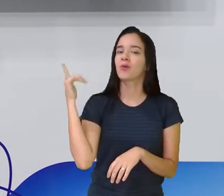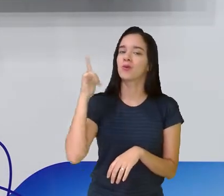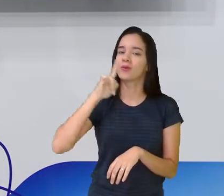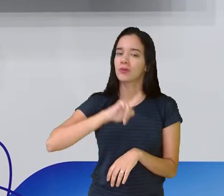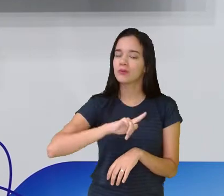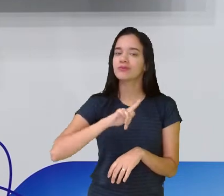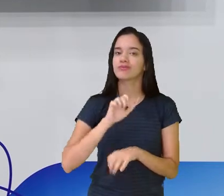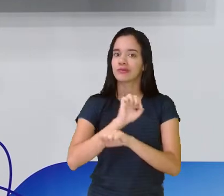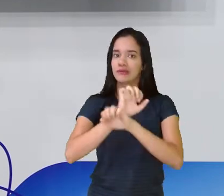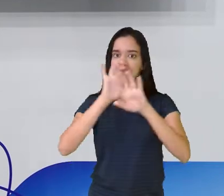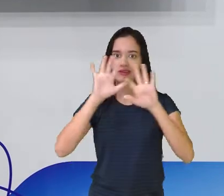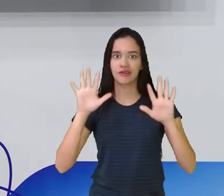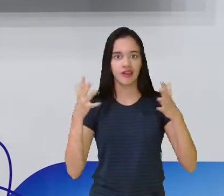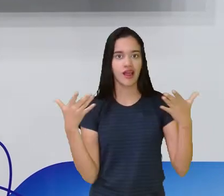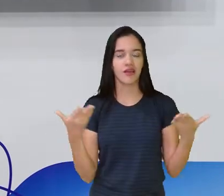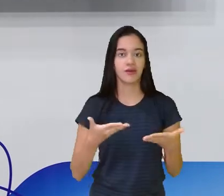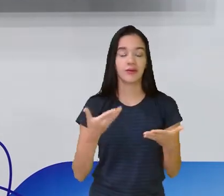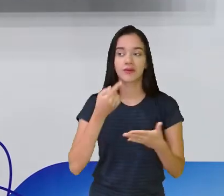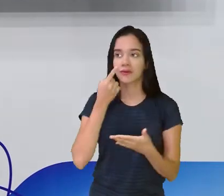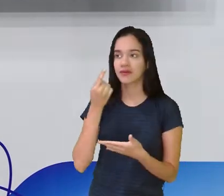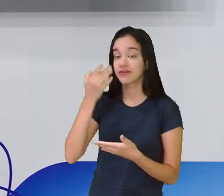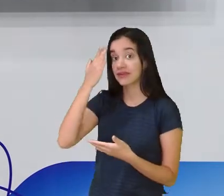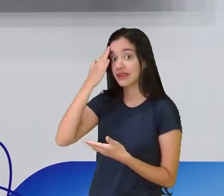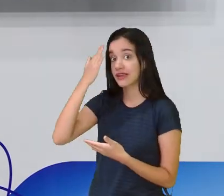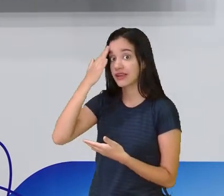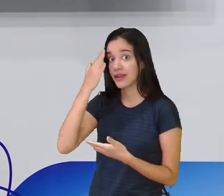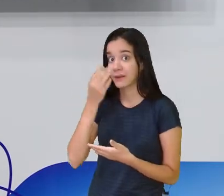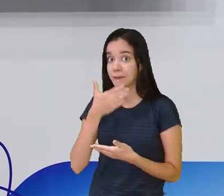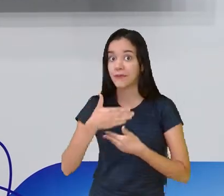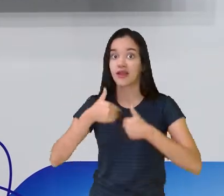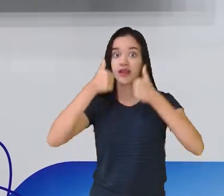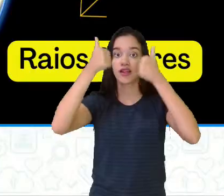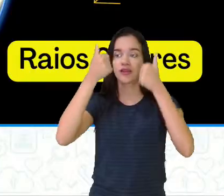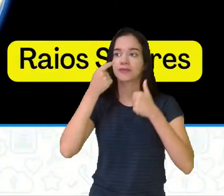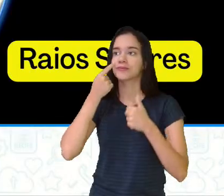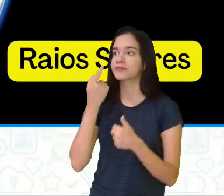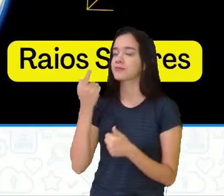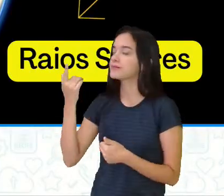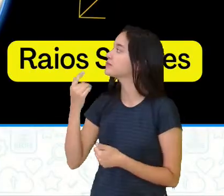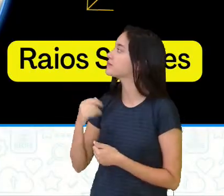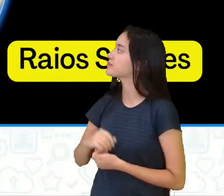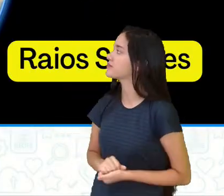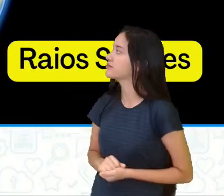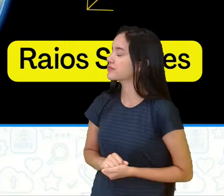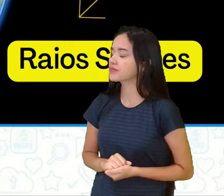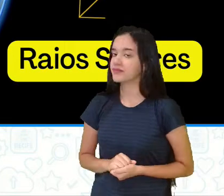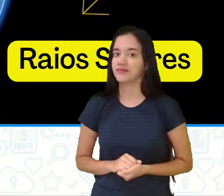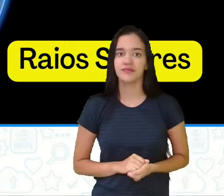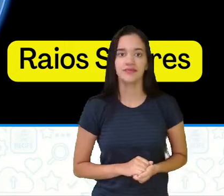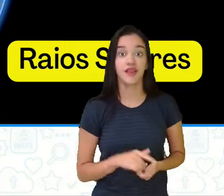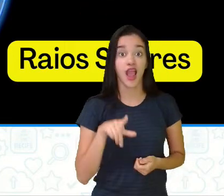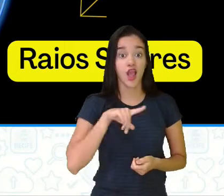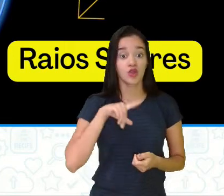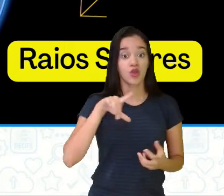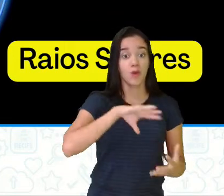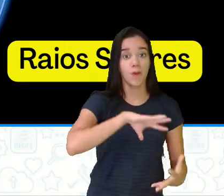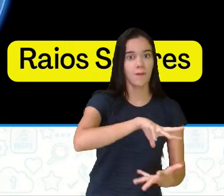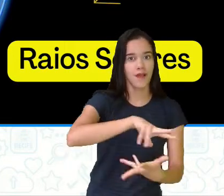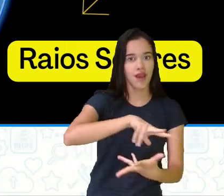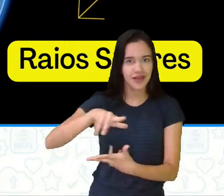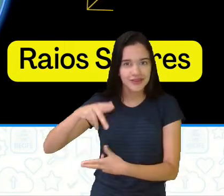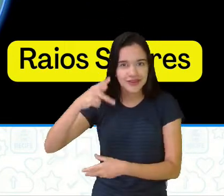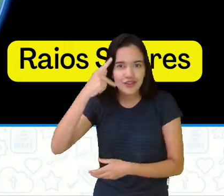isso mais claramente. Então, vamos lá, entender melhor esse efeito estufa através desses gráficos aqui. Aqui eu tenho o meu planeta, o